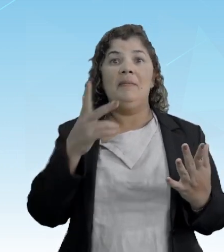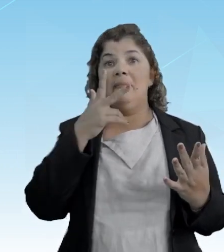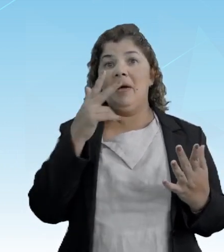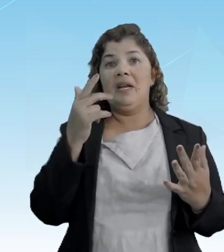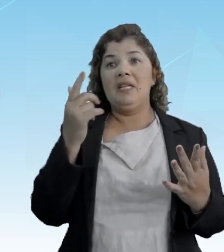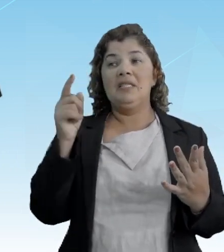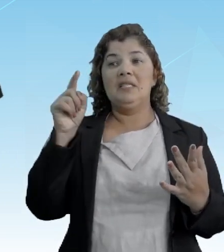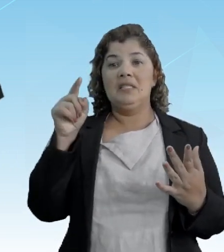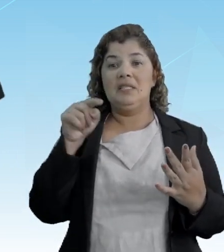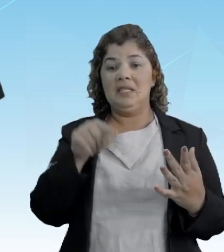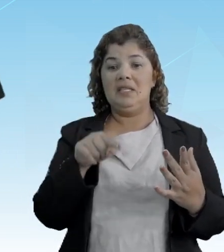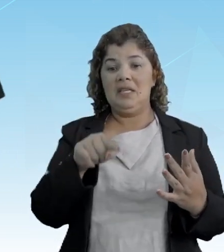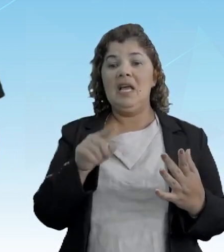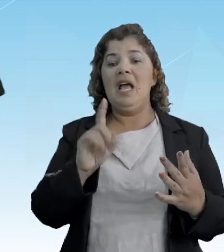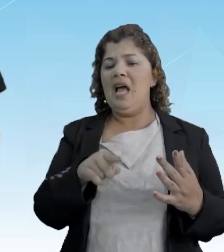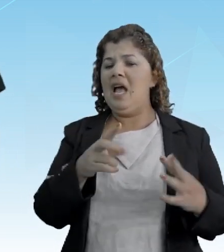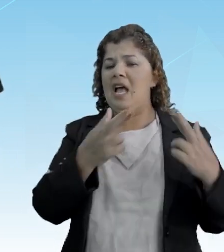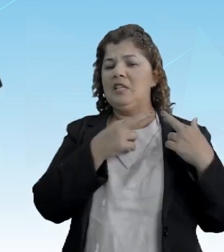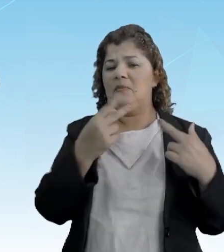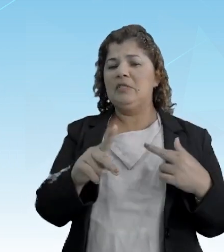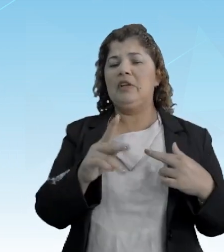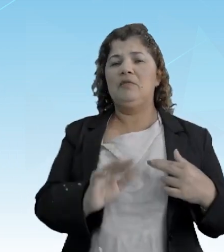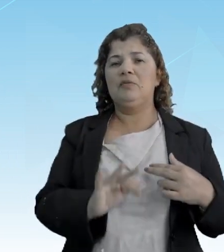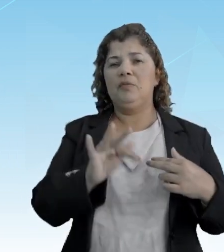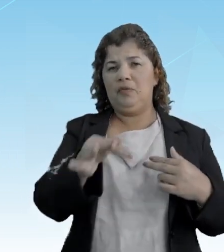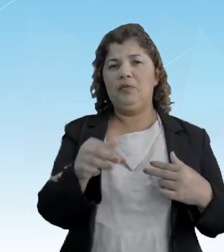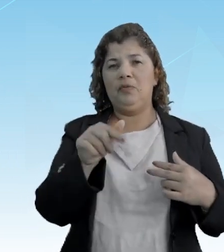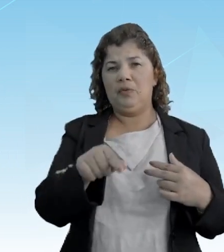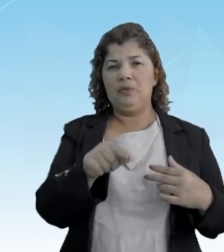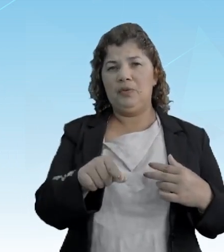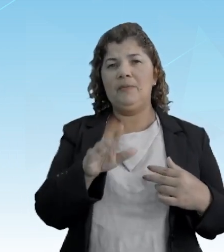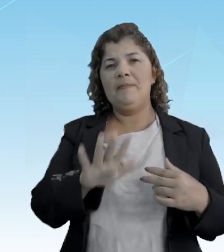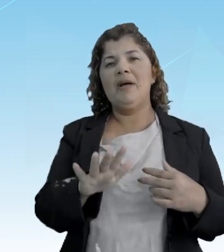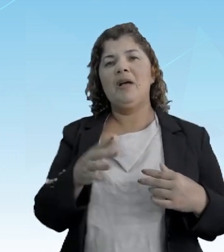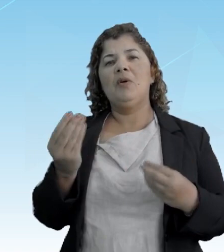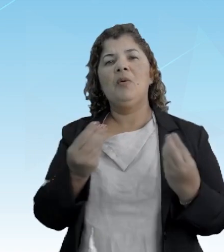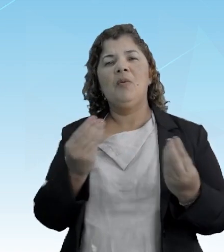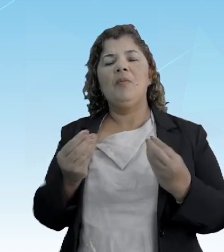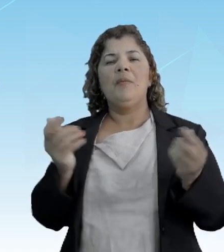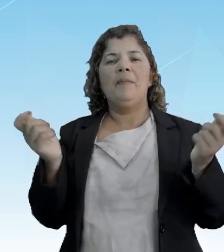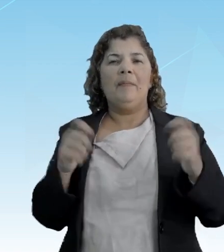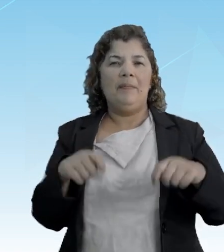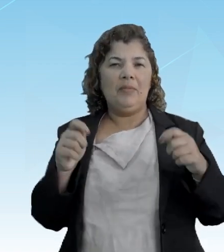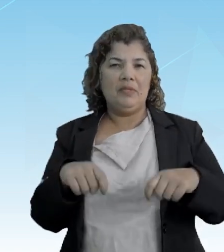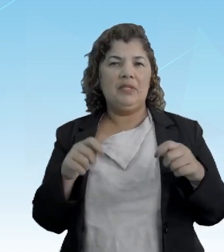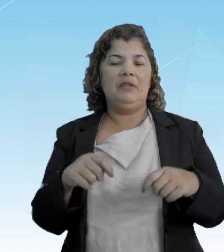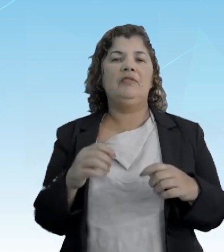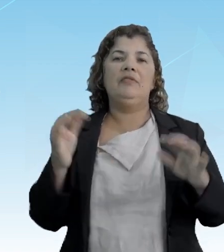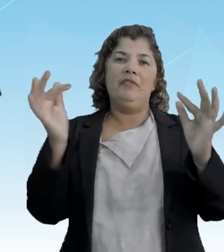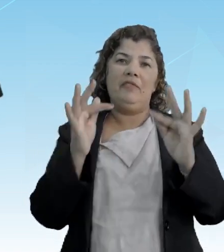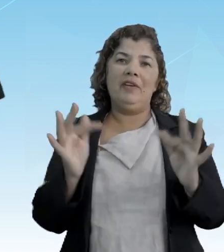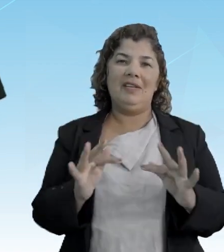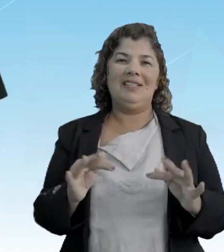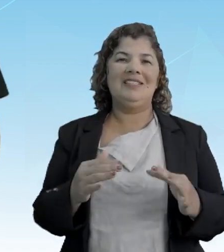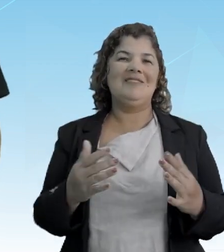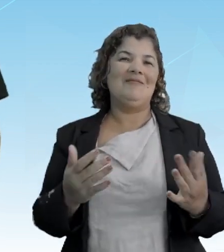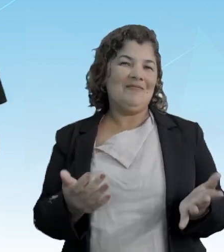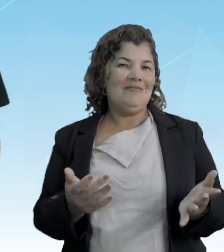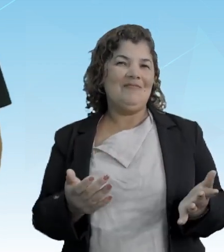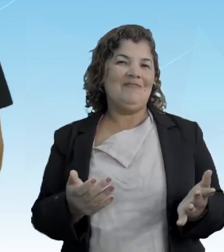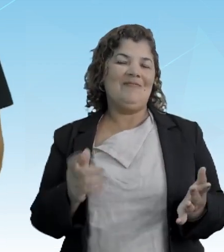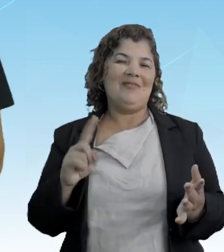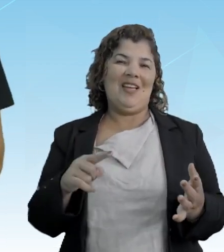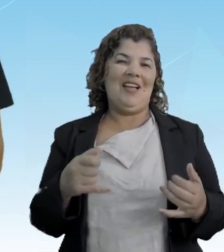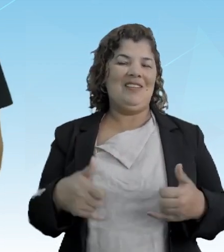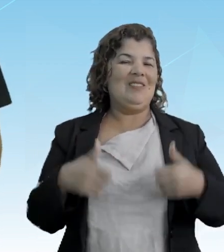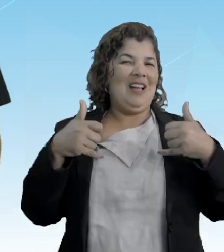seriam responsáveis pelo seu futuro. Mas as possibilidades de ser feliz, elas são egoístas. Elas não